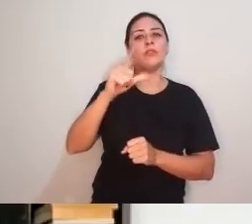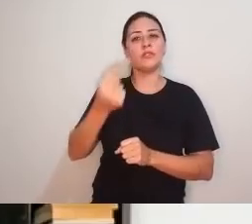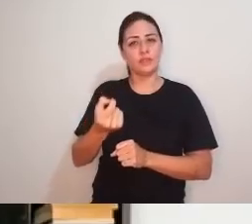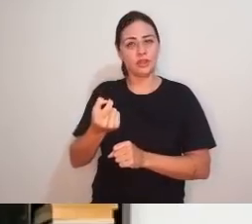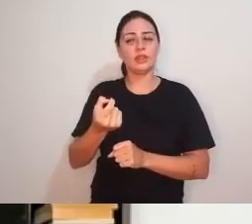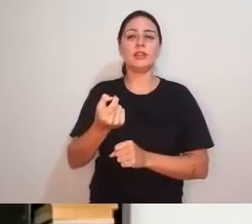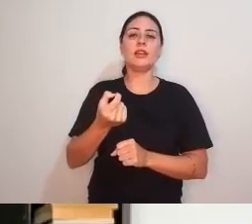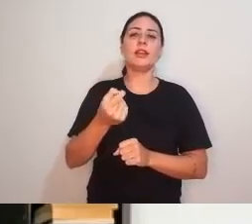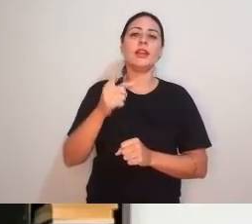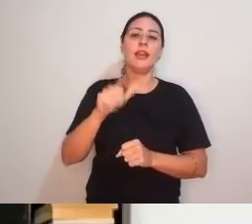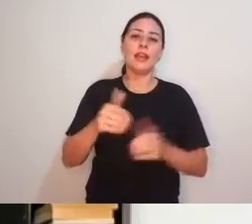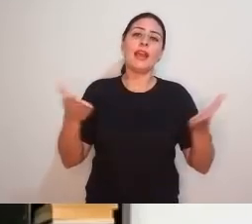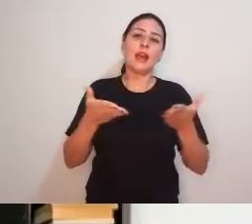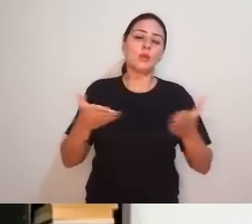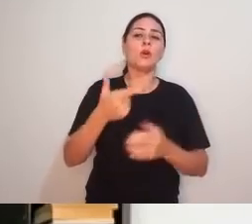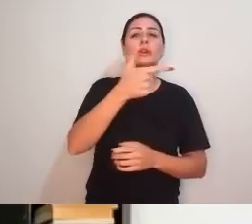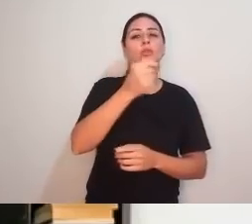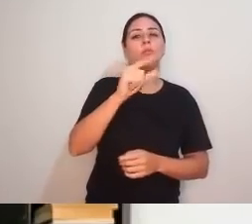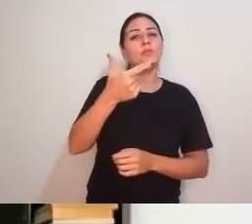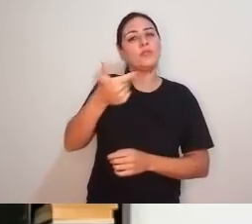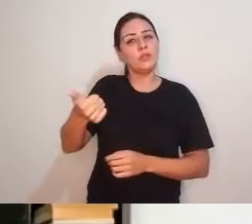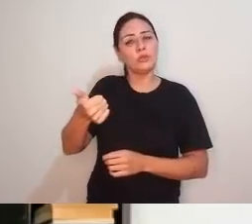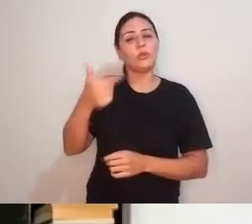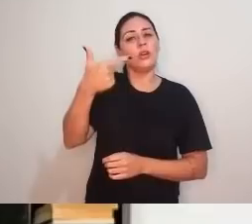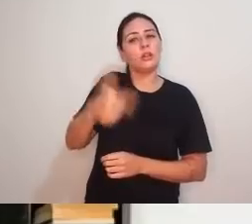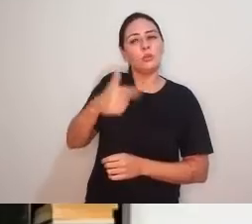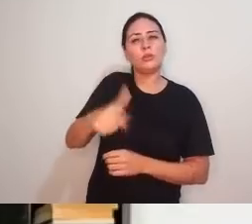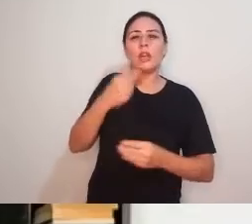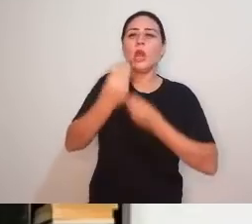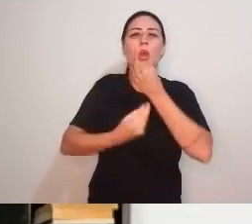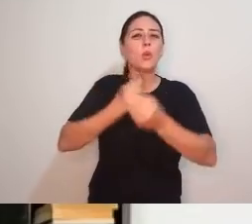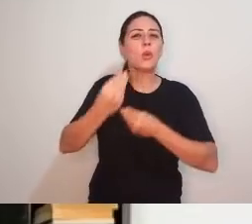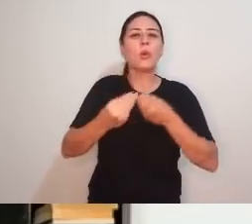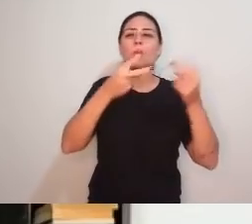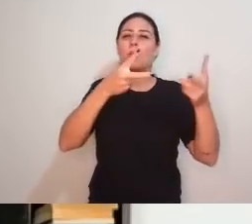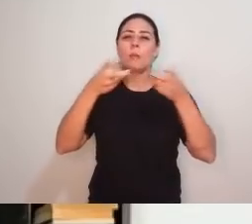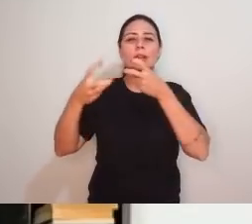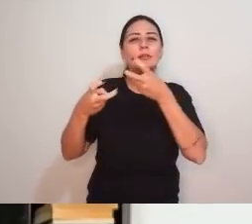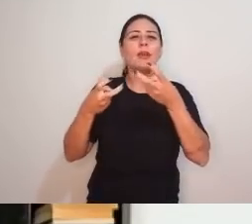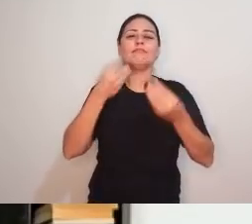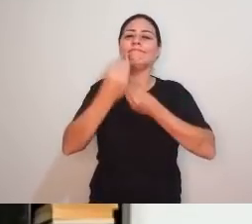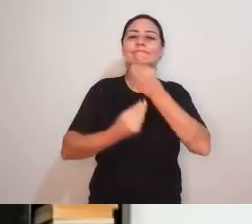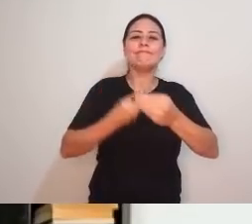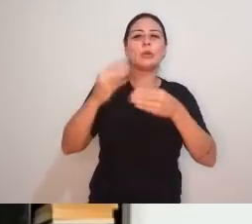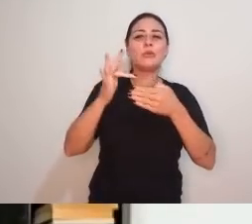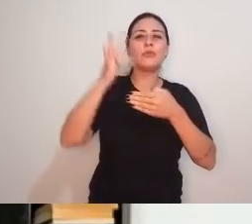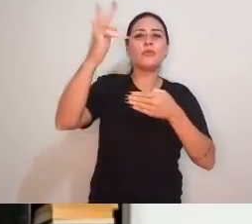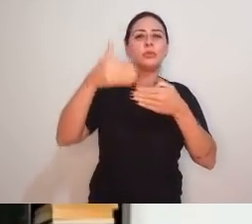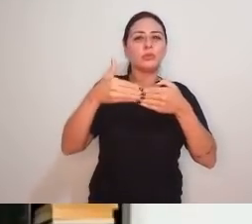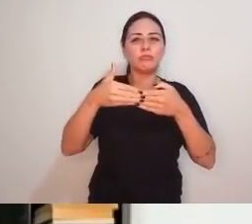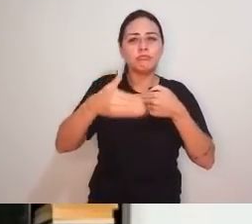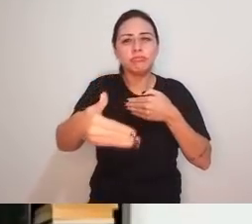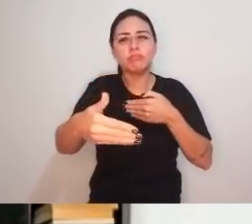estamos conseguindo observar como iremos tratar isso neste período de ano letivo de